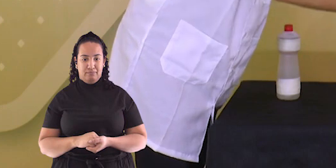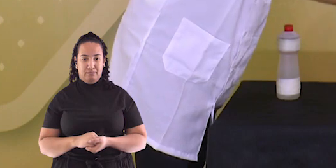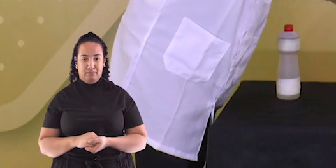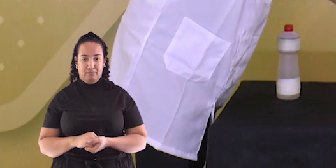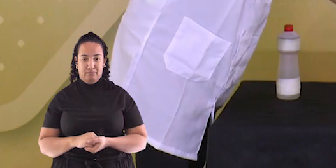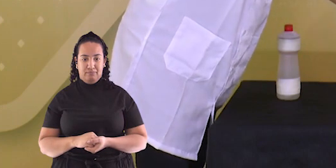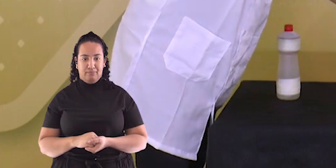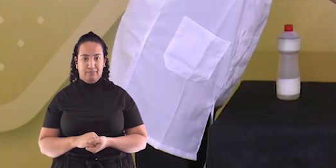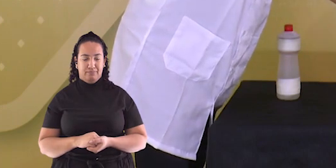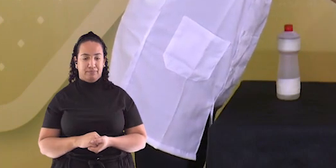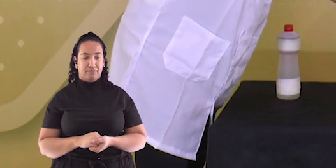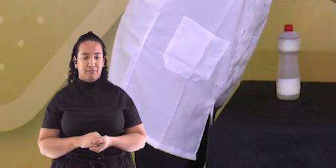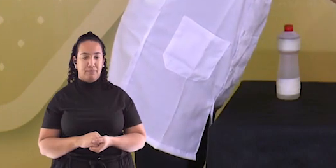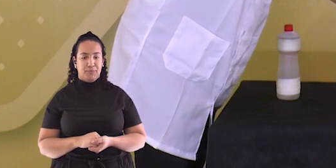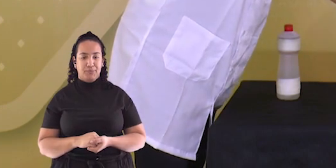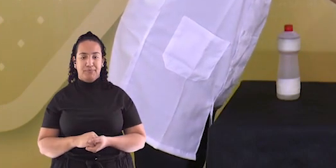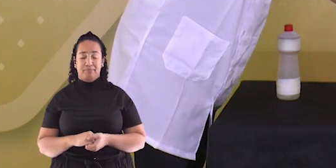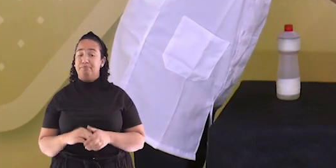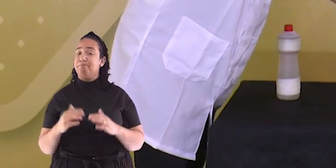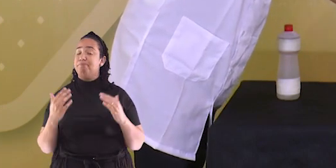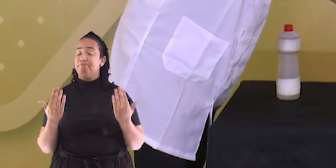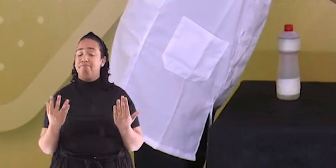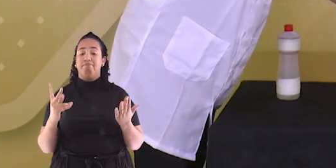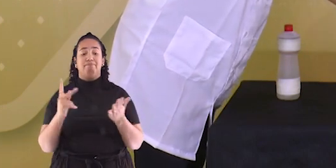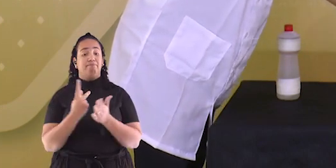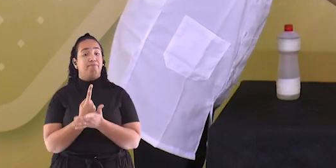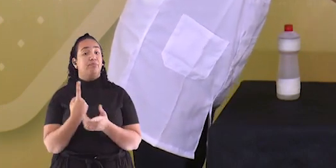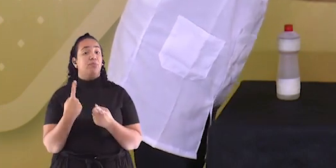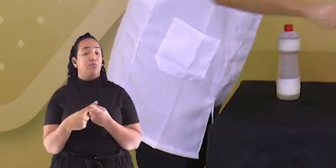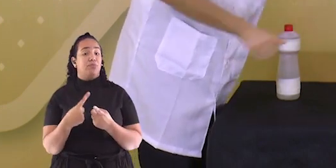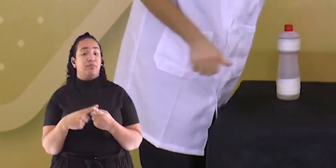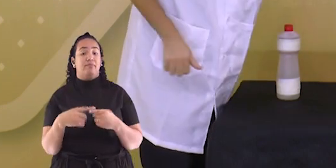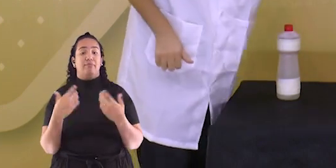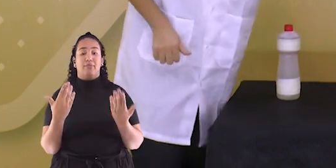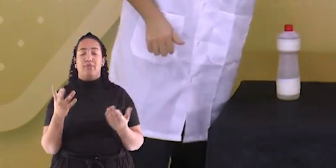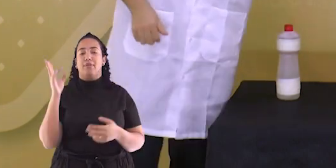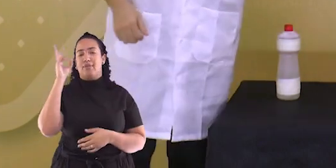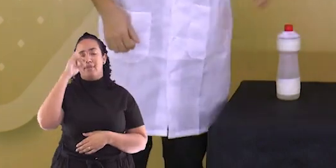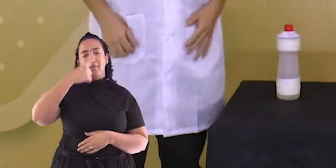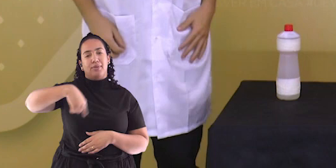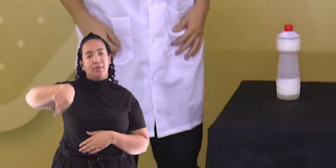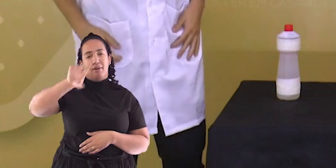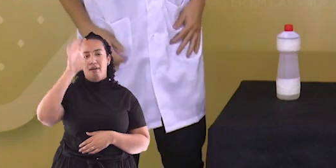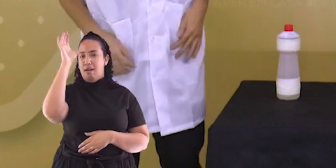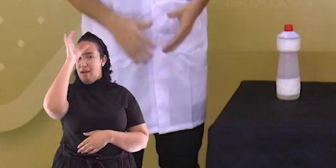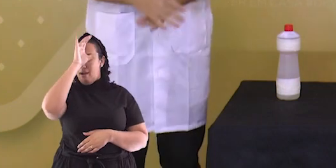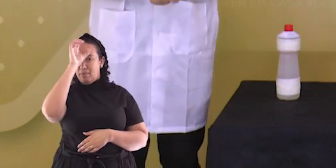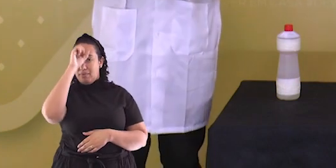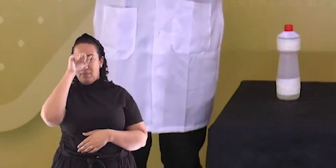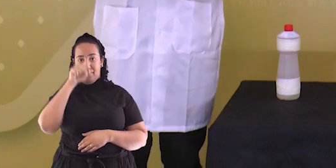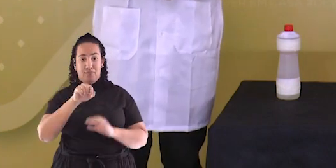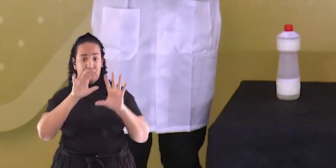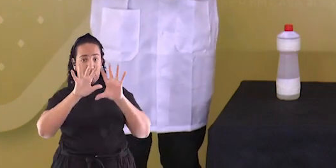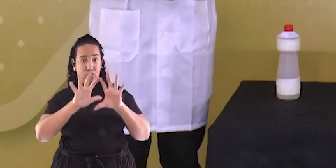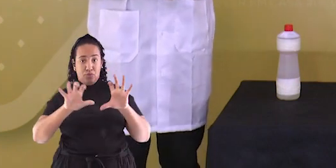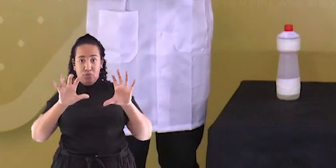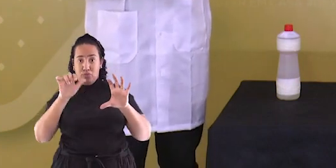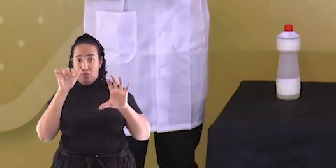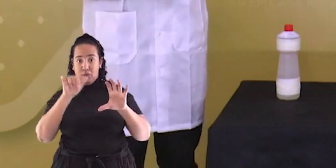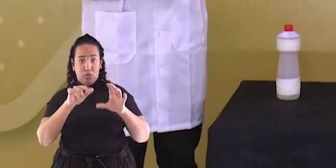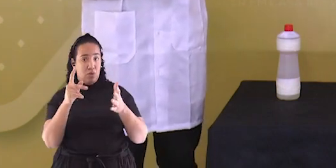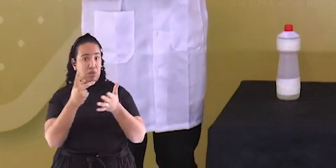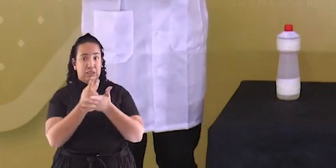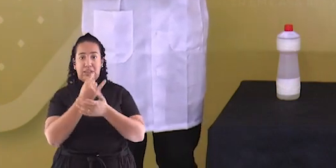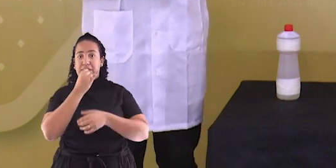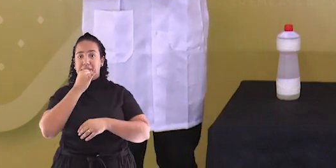Tiramos. E aí, por que isso acontece? Como a gente aprendeu, as nuvens não se formam sob pressão atmosférica mais alta, como a gente tem